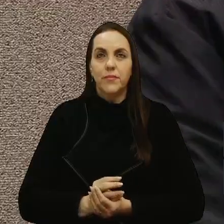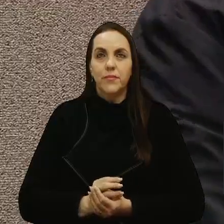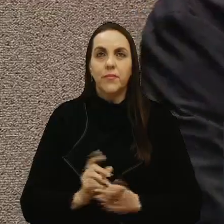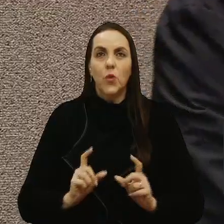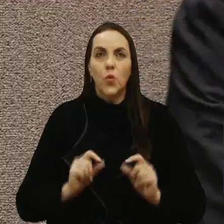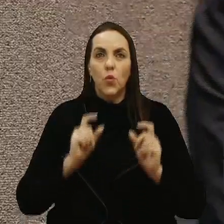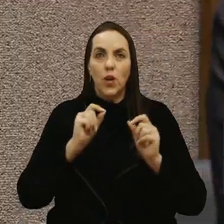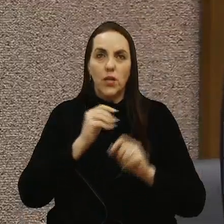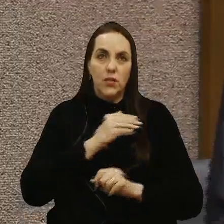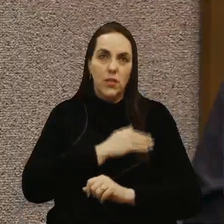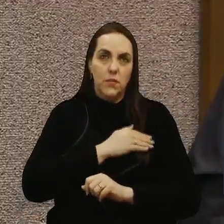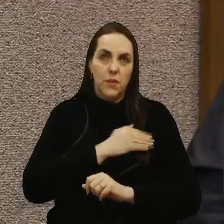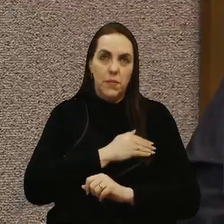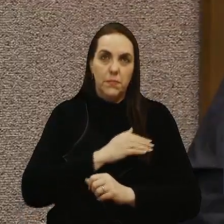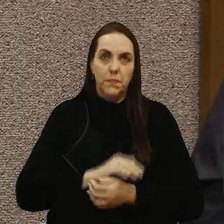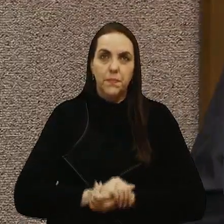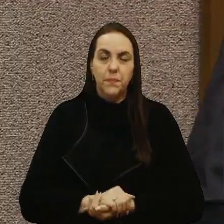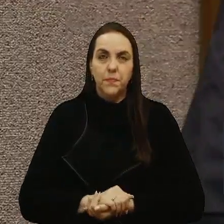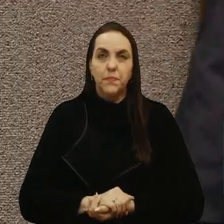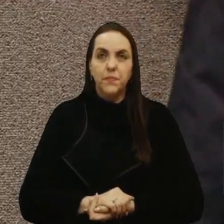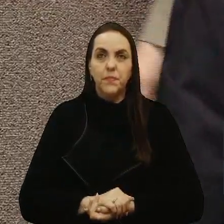mama.